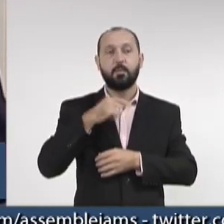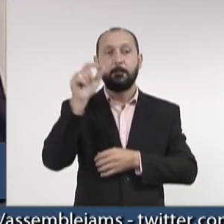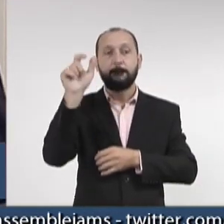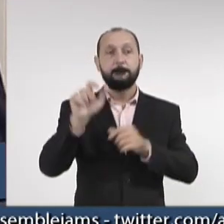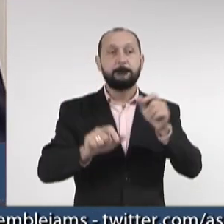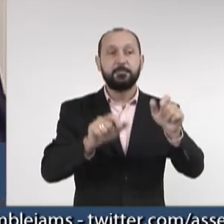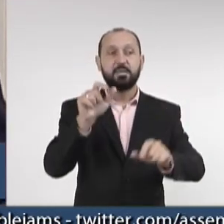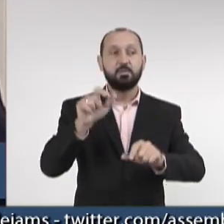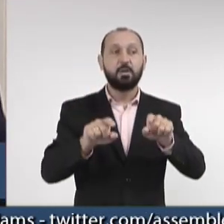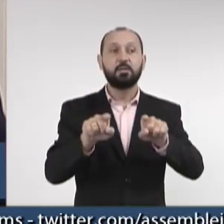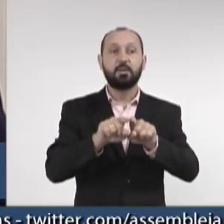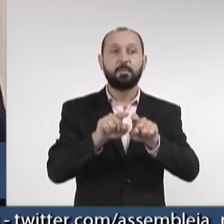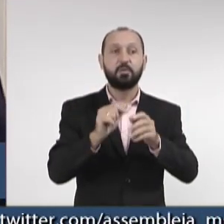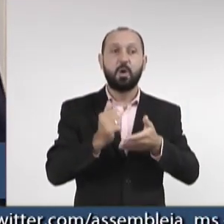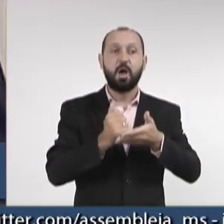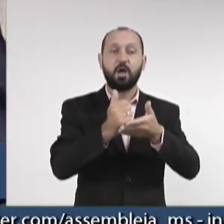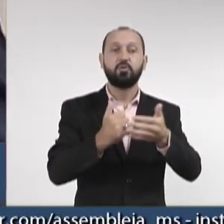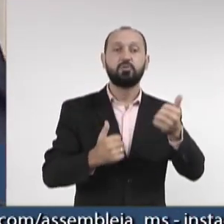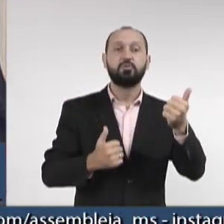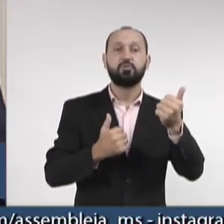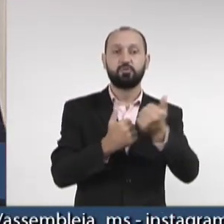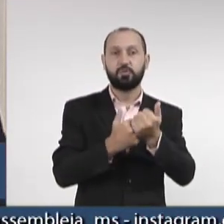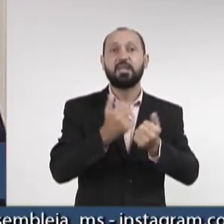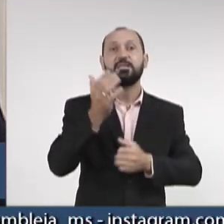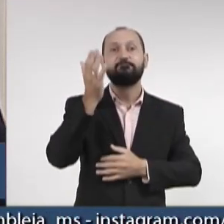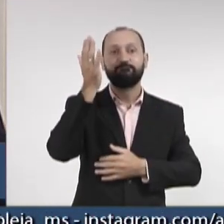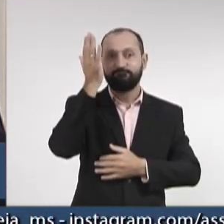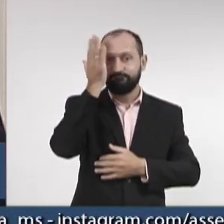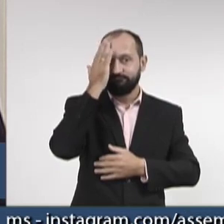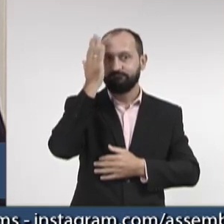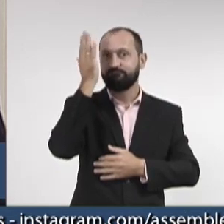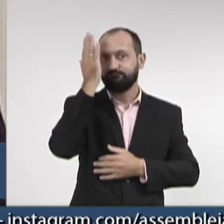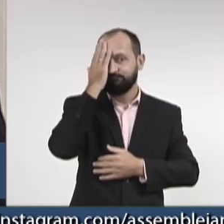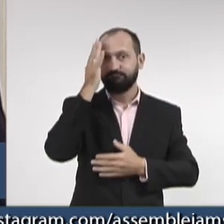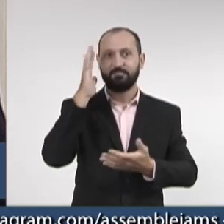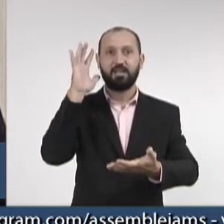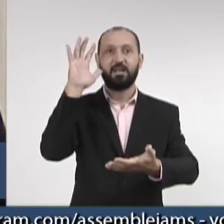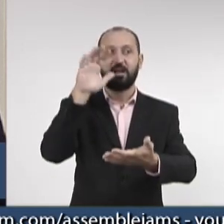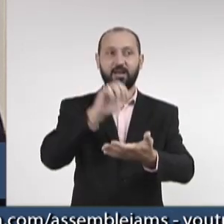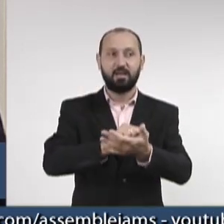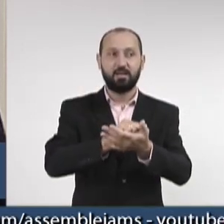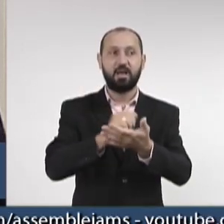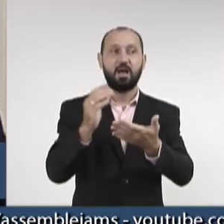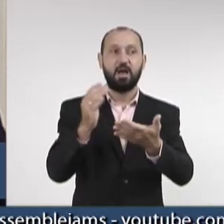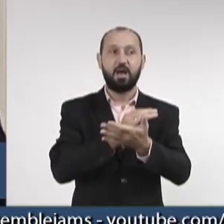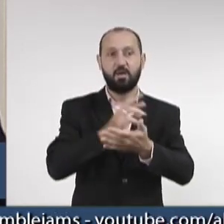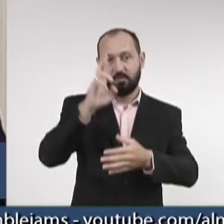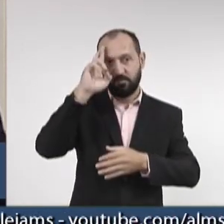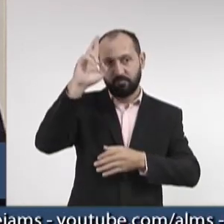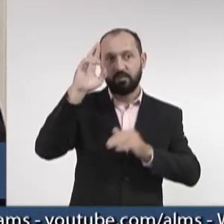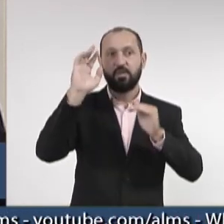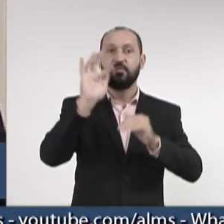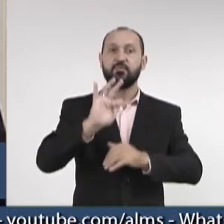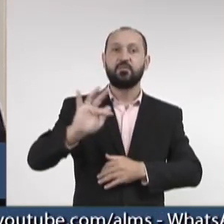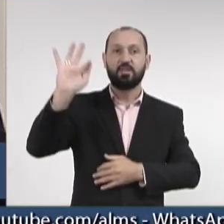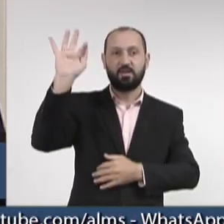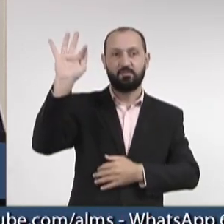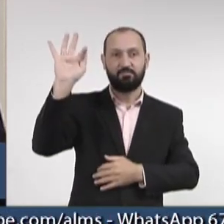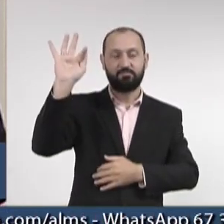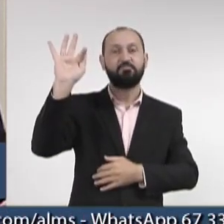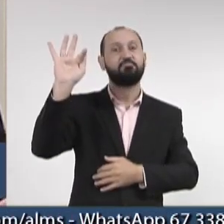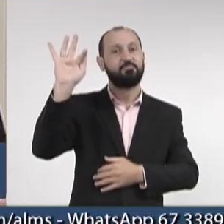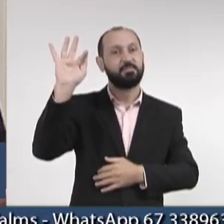terá um recurso específico para esse caso. Eu acho que esse é um caminho, de fato, para começar